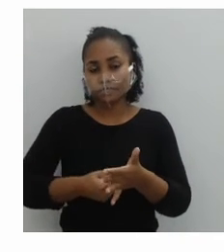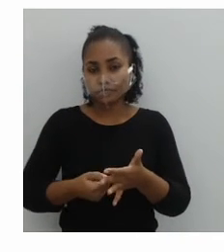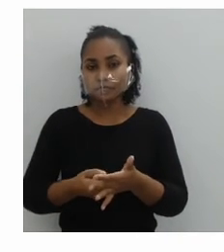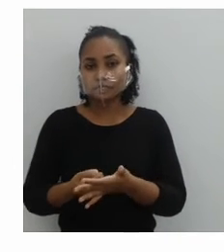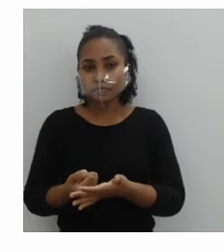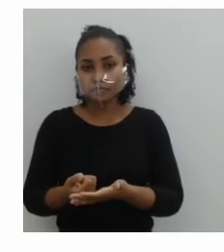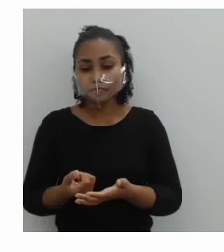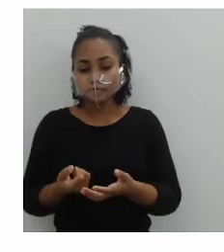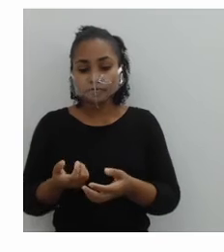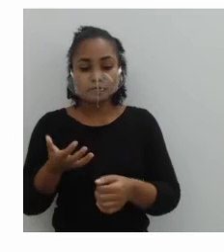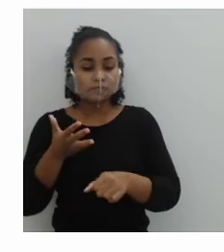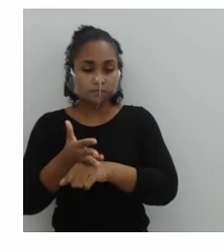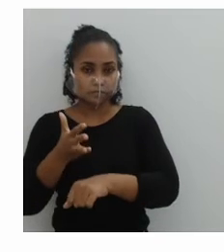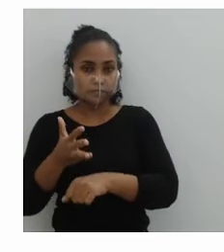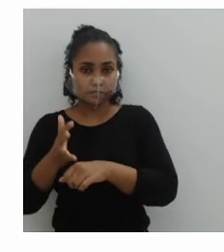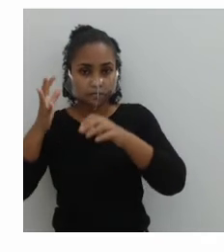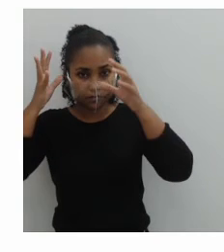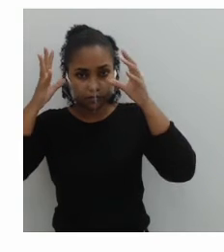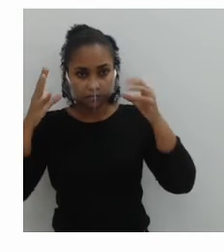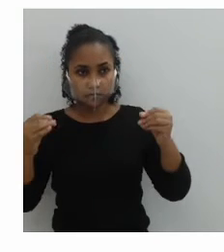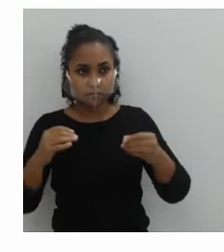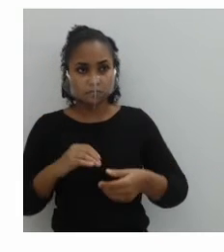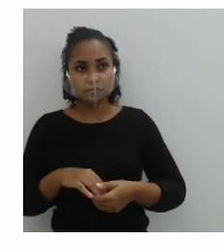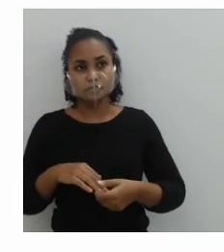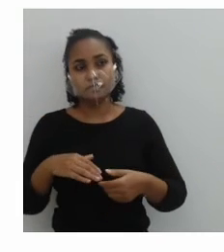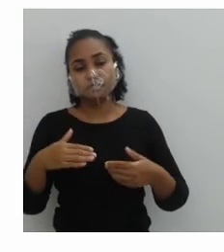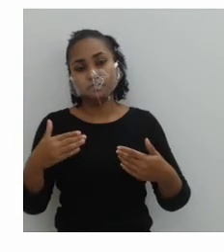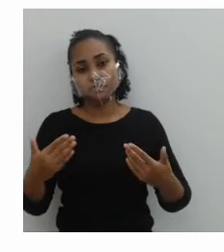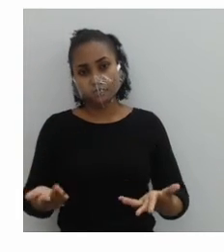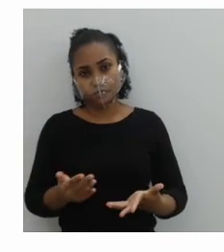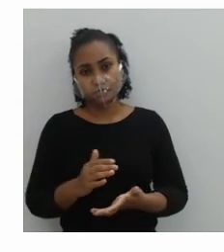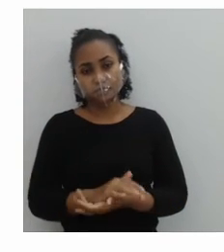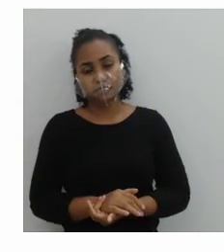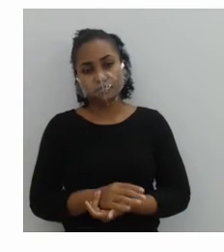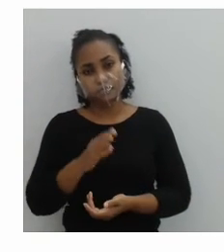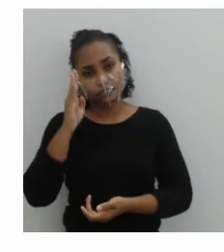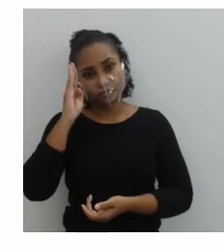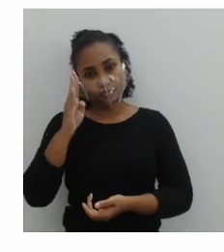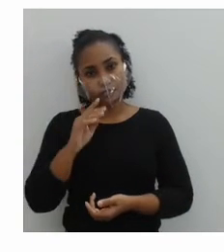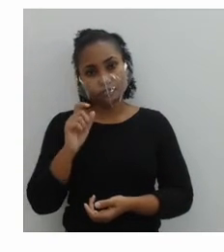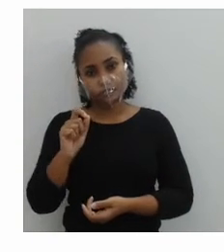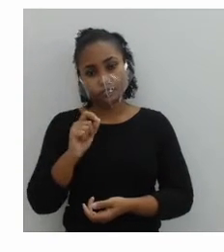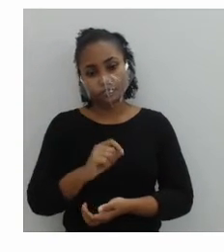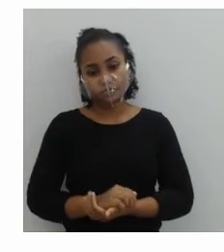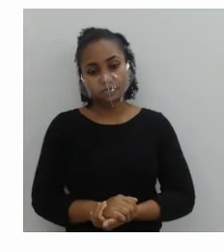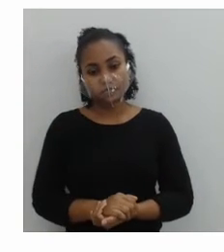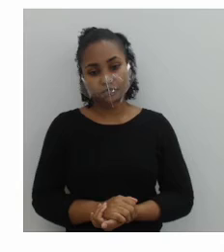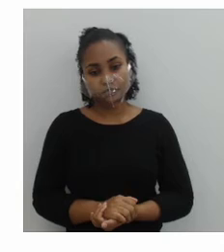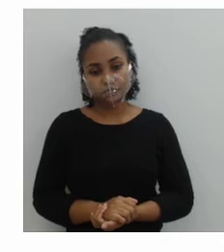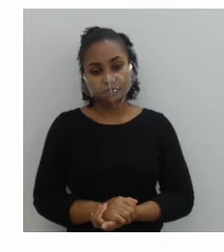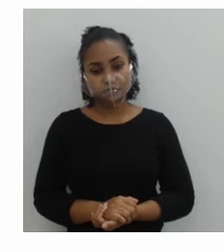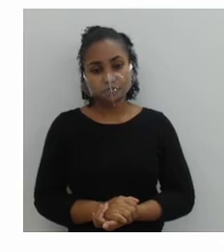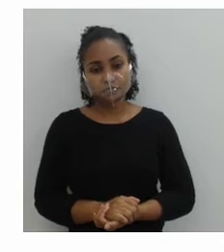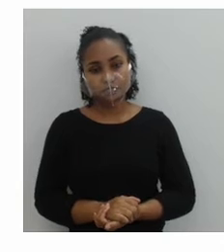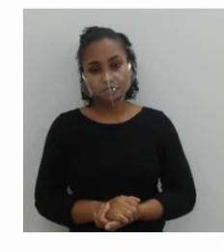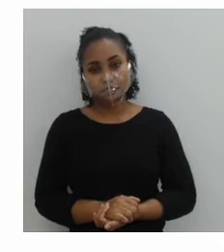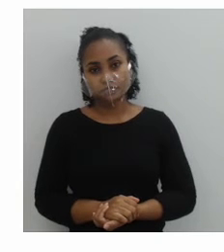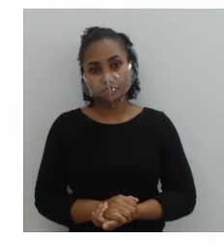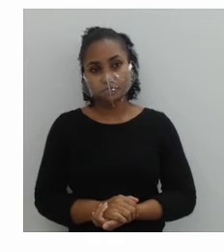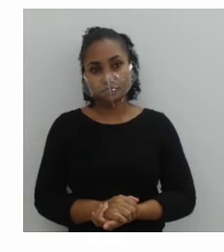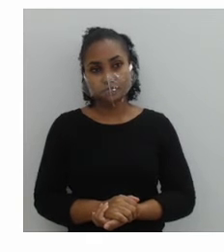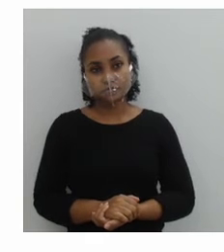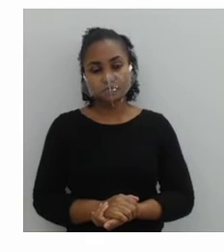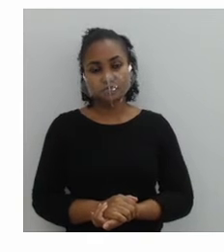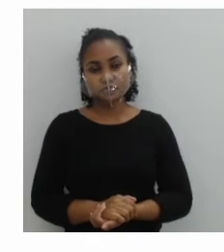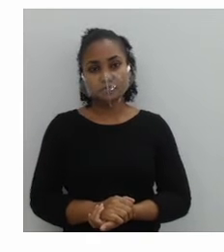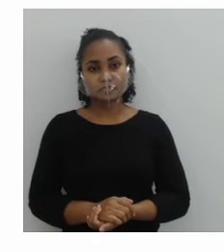às invasões holandesas. Então, primeiro, guerra de emboscada. O que foi a guerra de emboscada? Composta